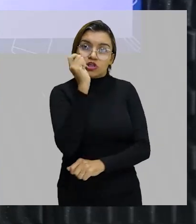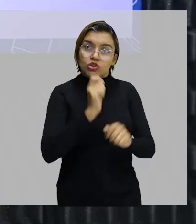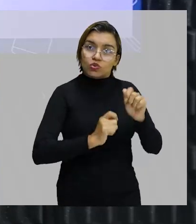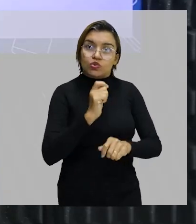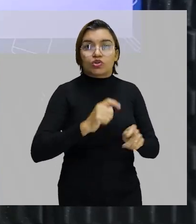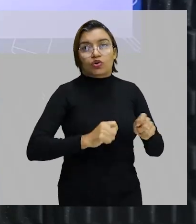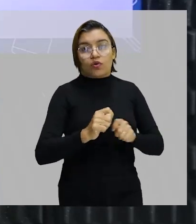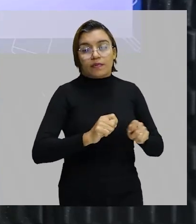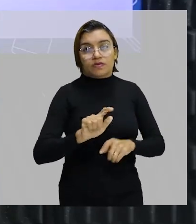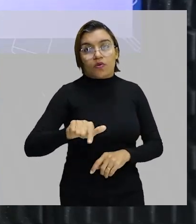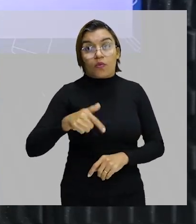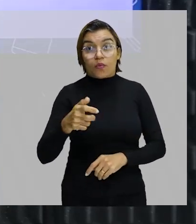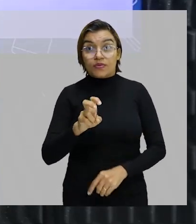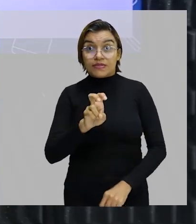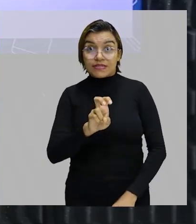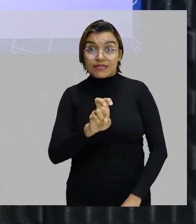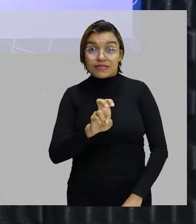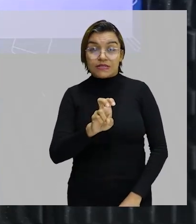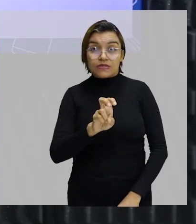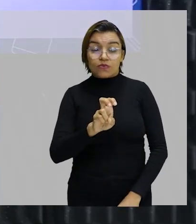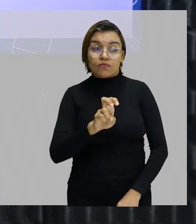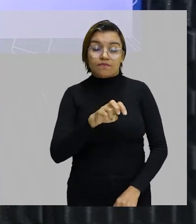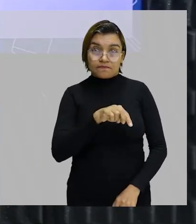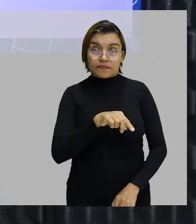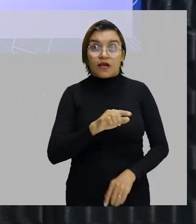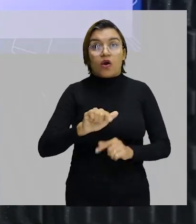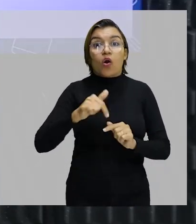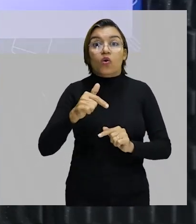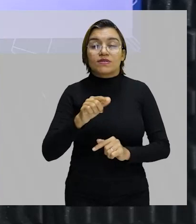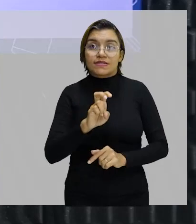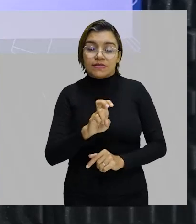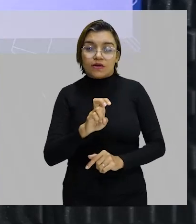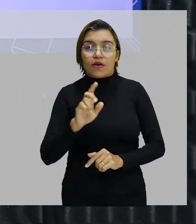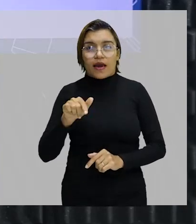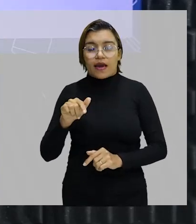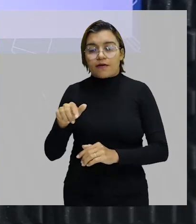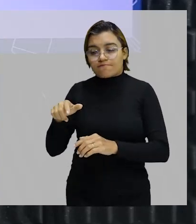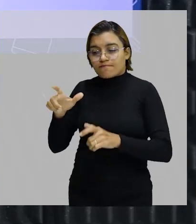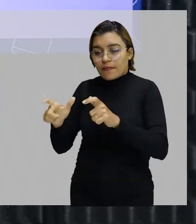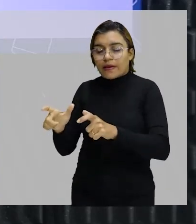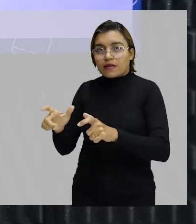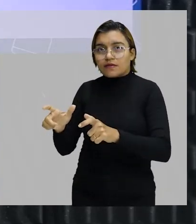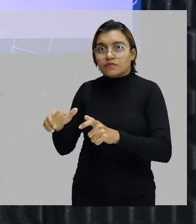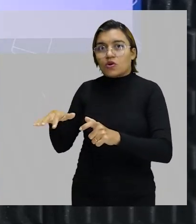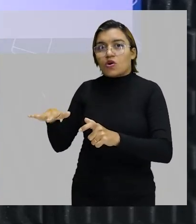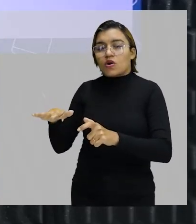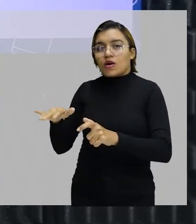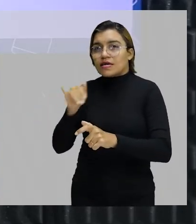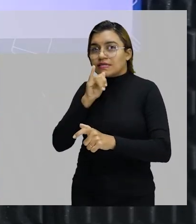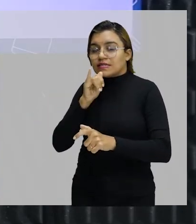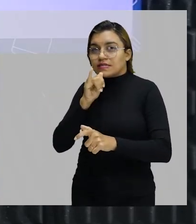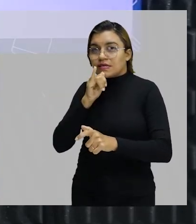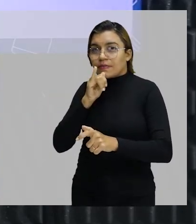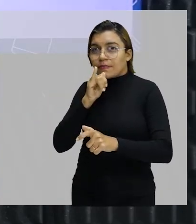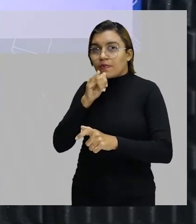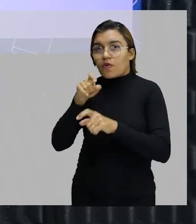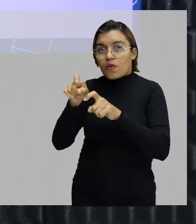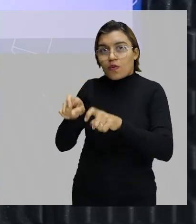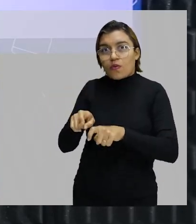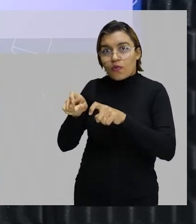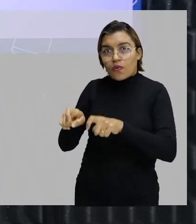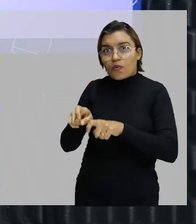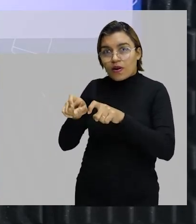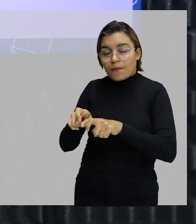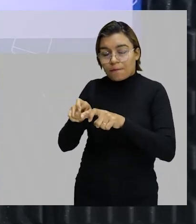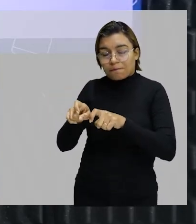comércio, e os outros 5 habitantes vão ocupar o espaço rural, vão ocupar ali as atividades de primeiro setor,